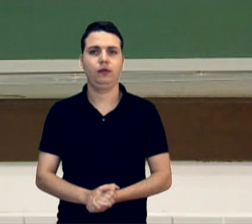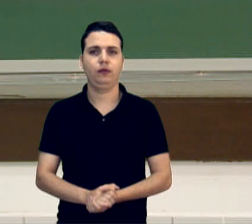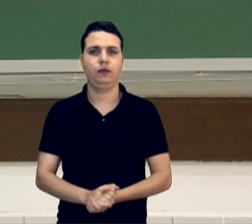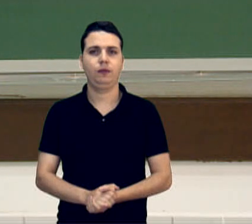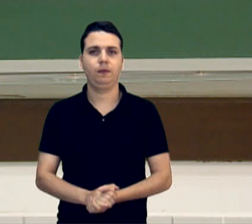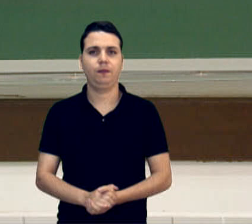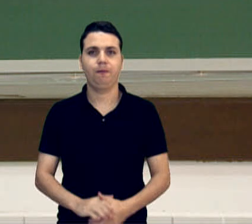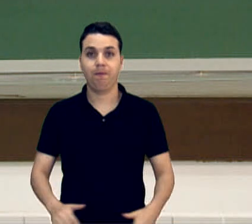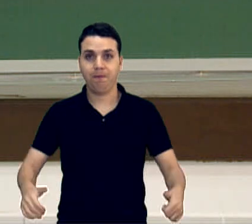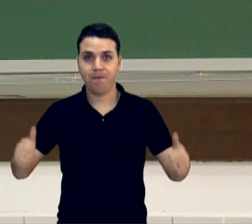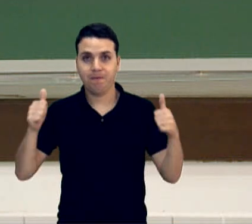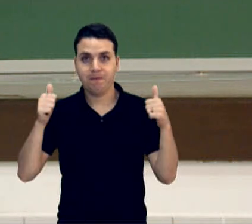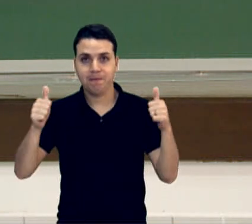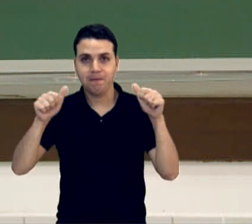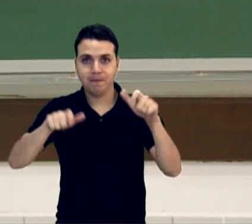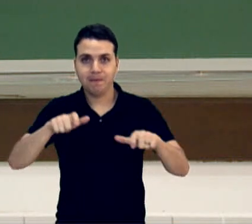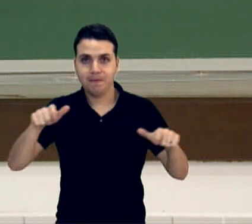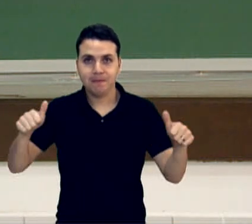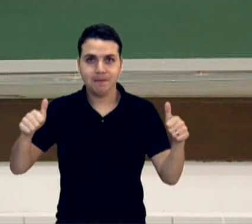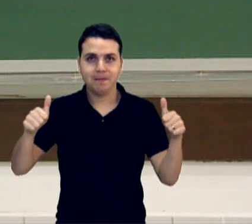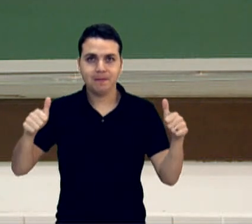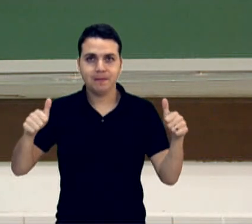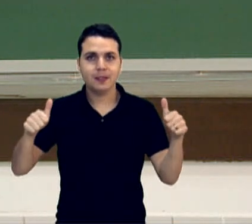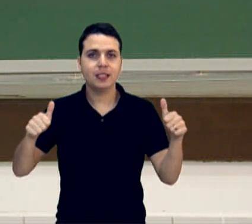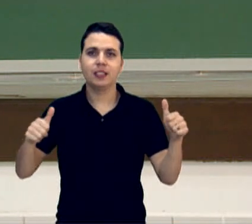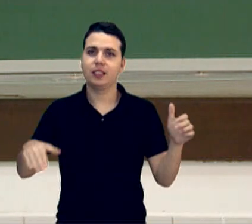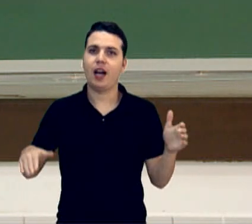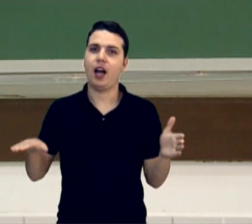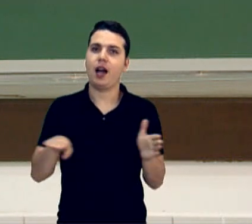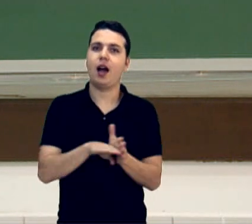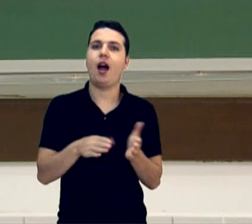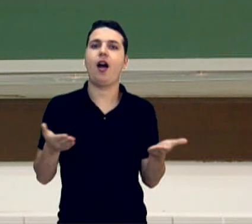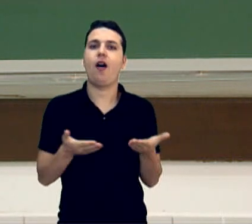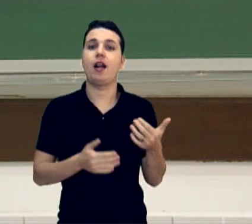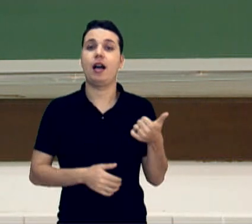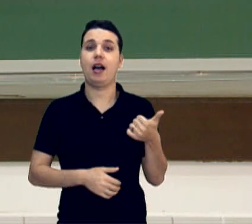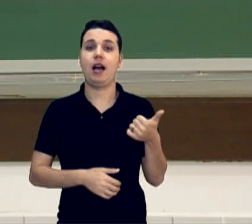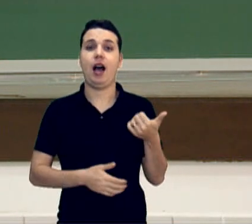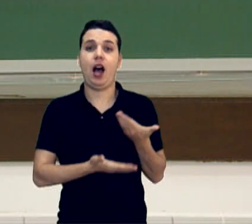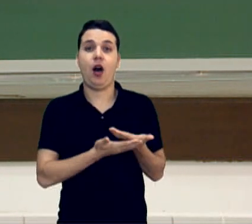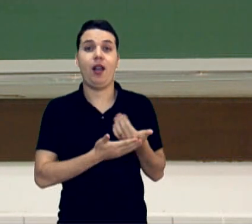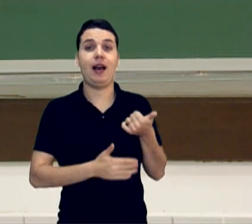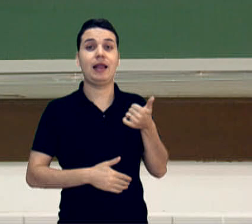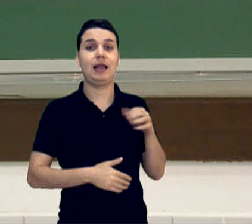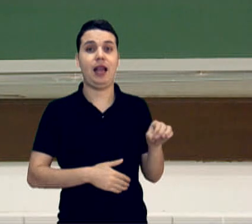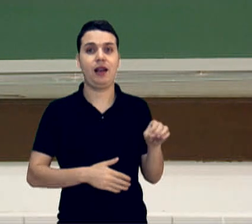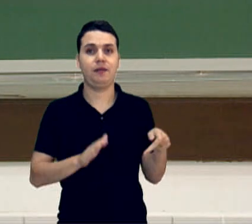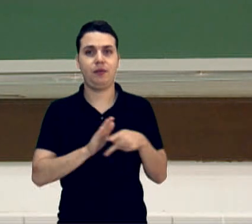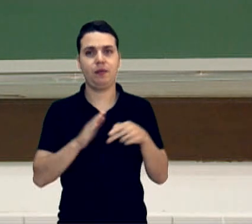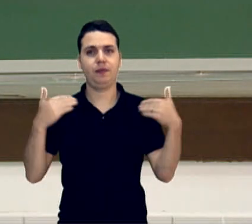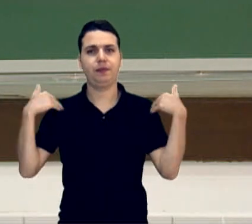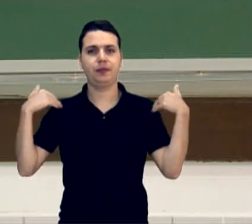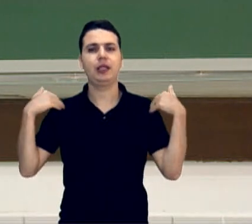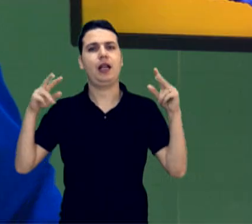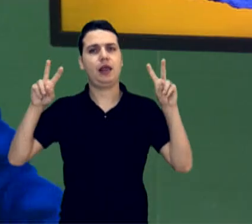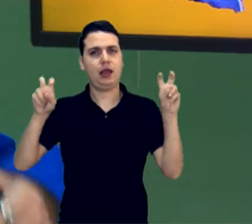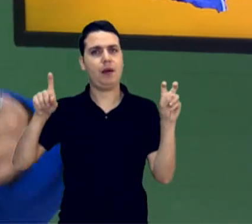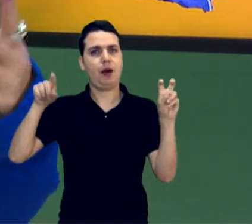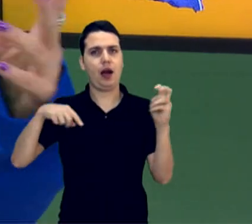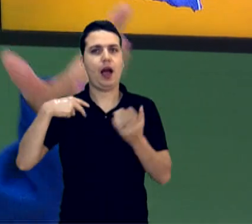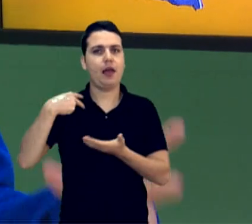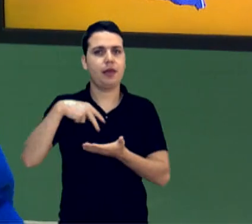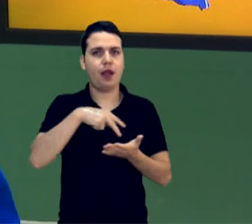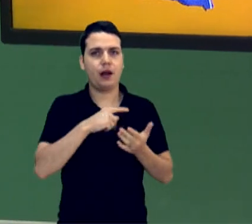E aí, galera, chegamos na nossa 10ª aula de Educação Física com o tema Dança de Salão. O